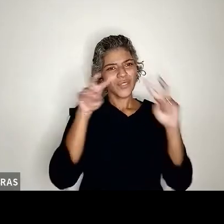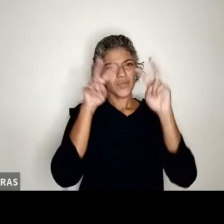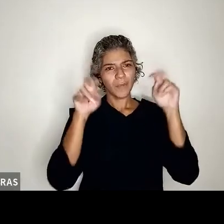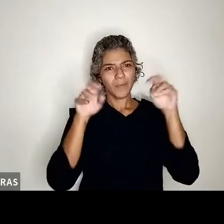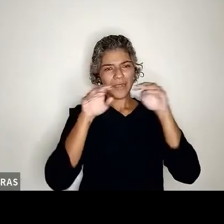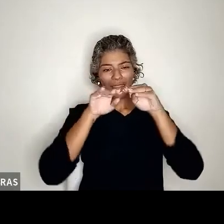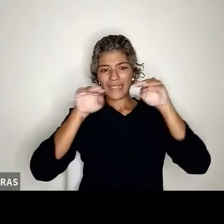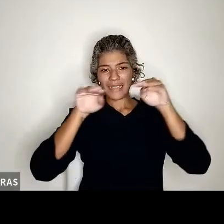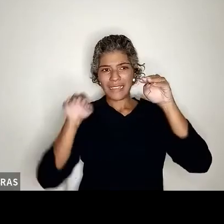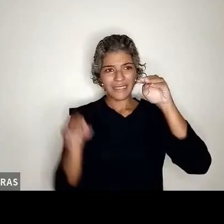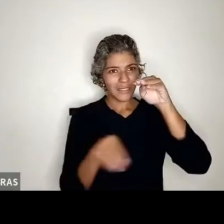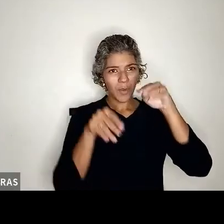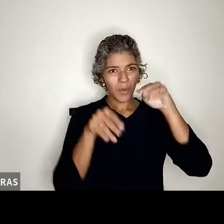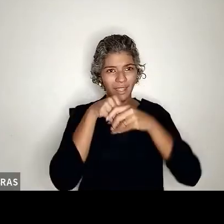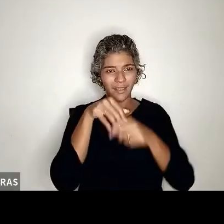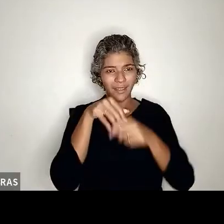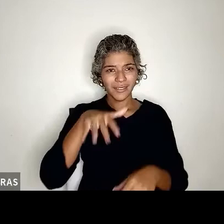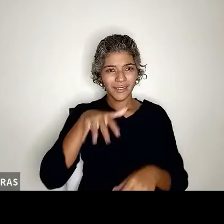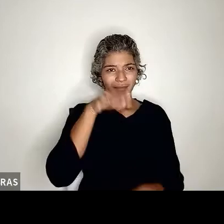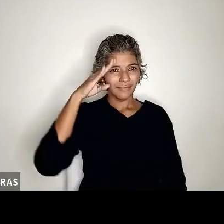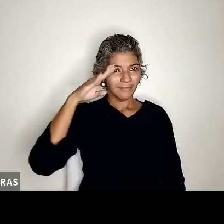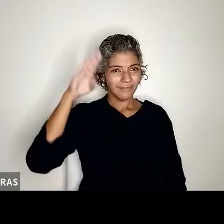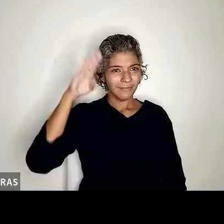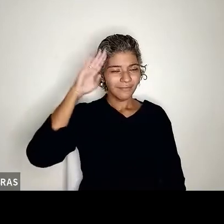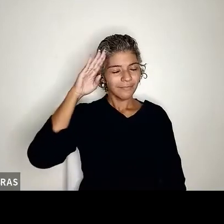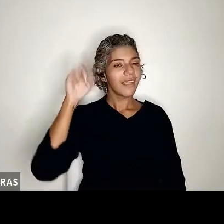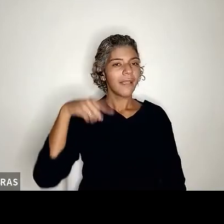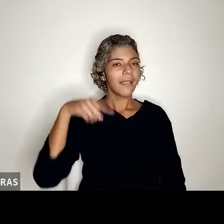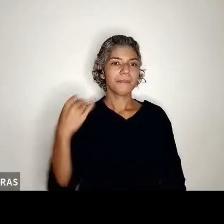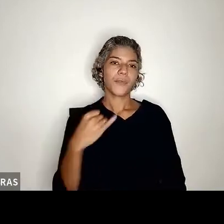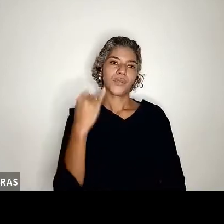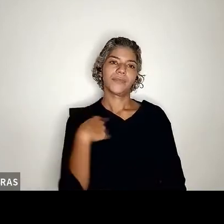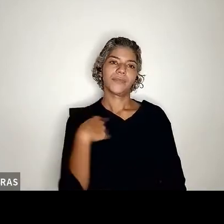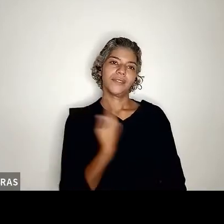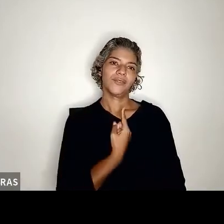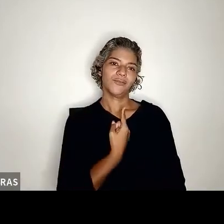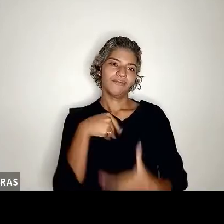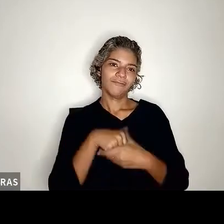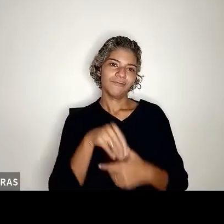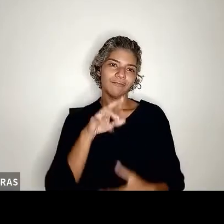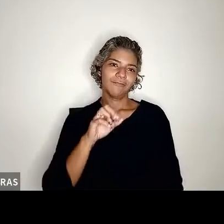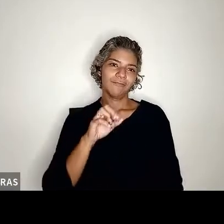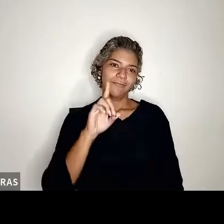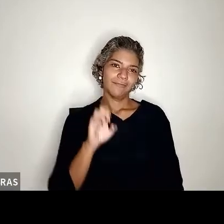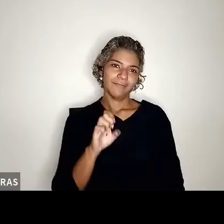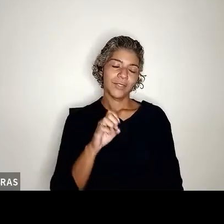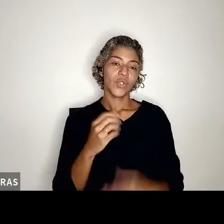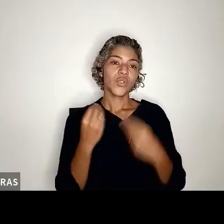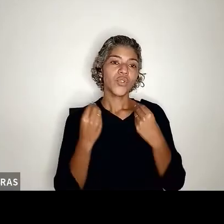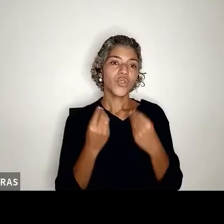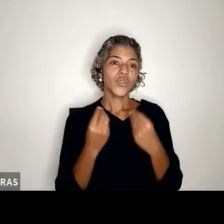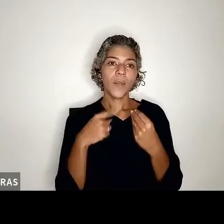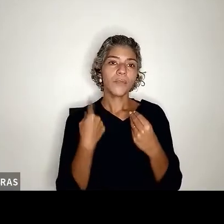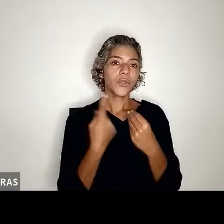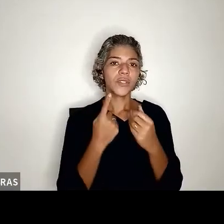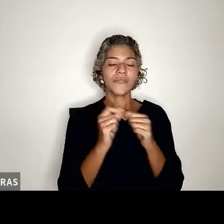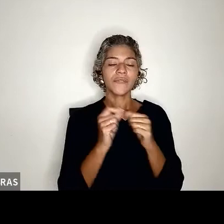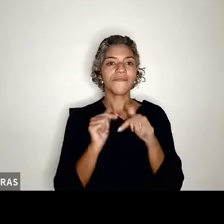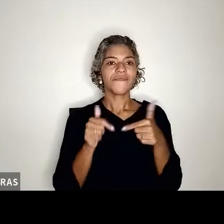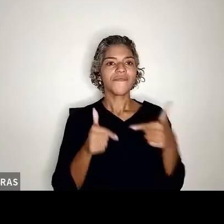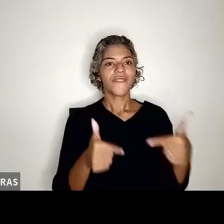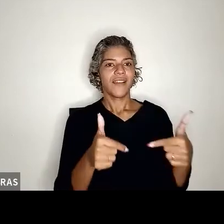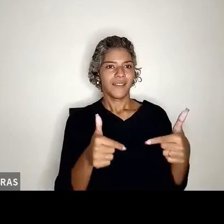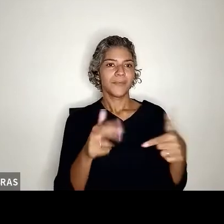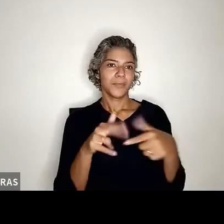academia também é uma perna muito importante para nós, na rede. Como a gente atua em razão disso? Ou